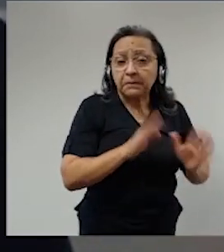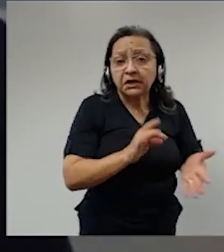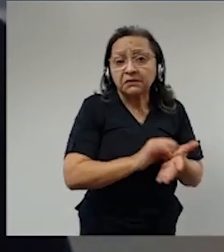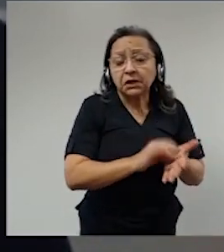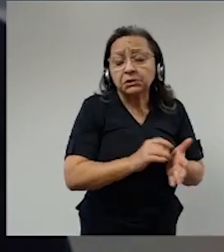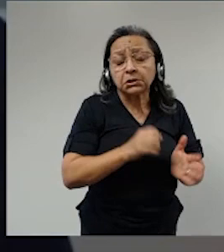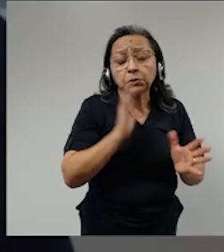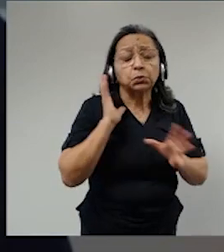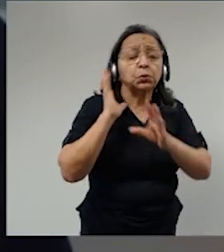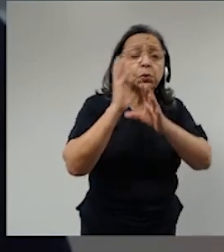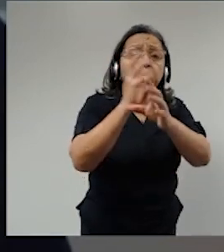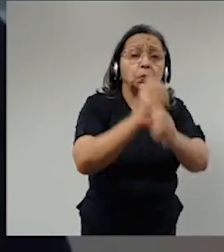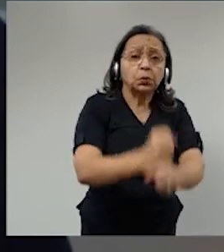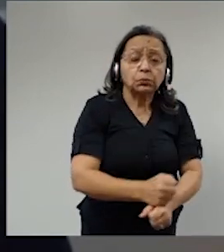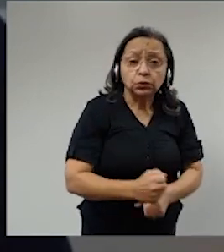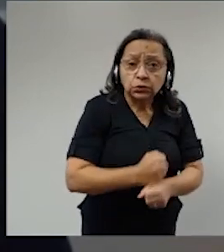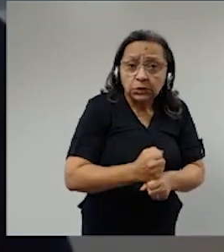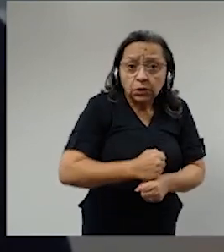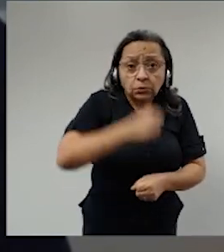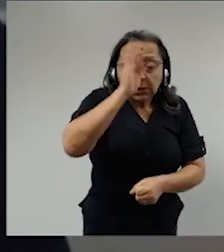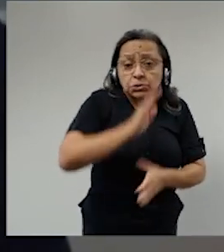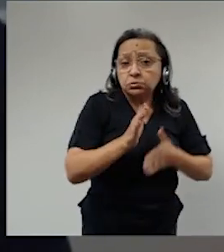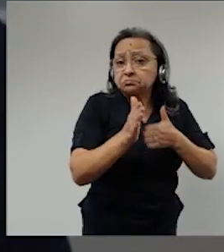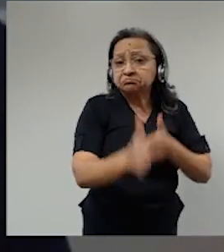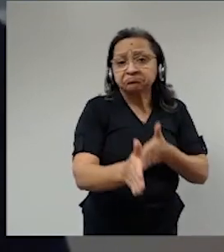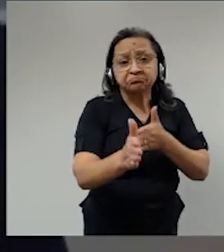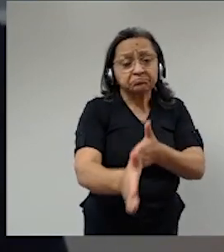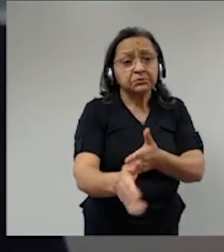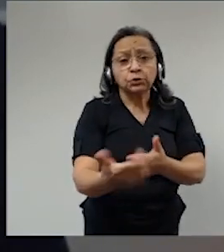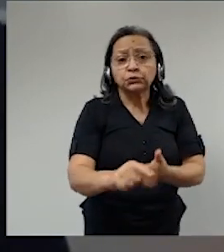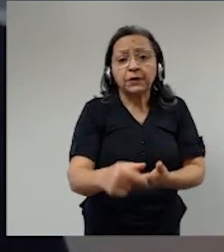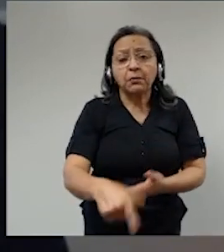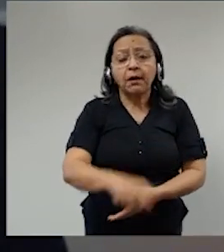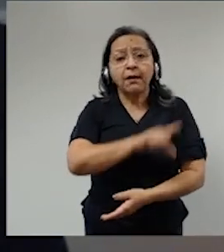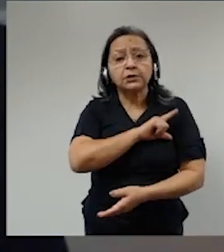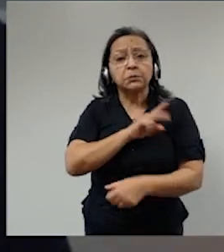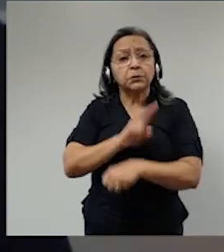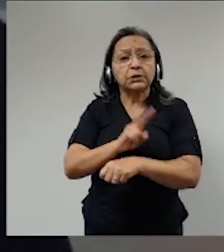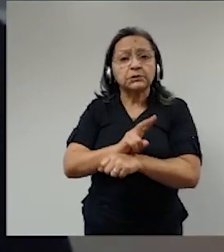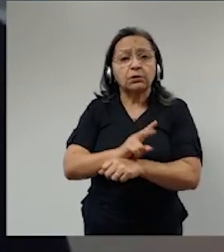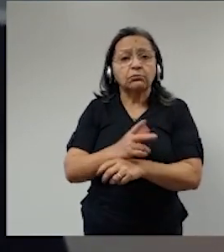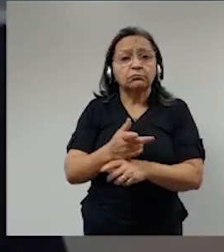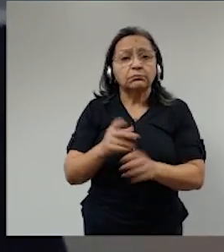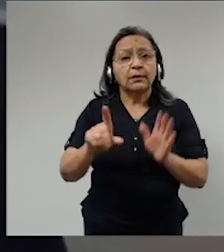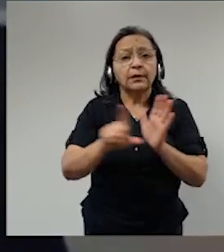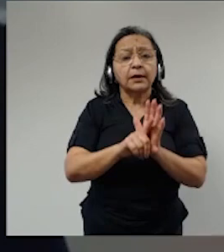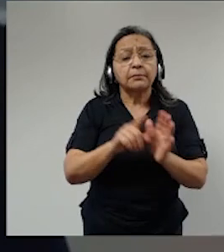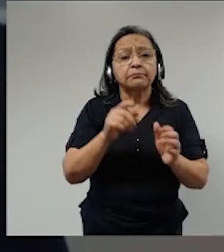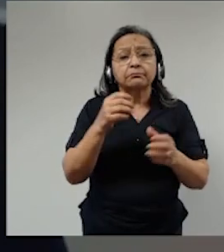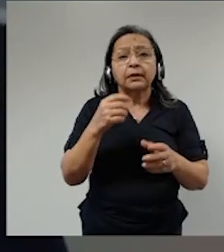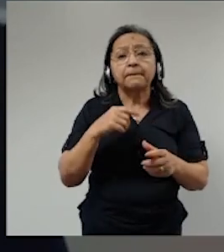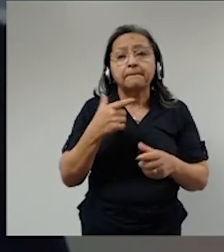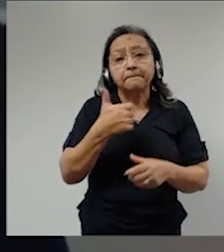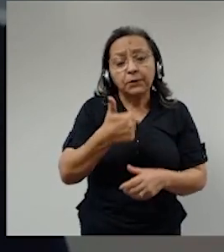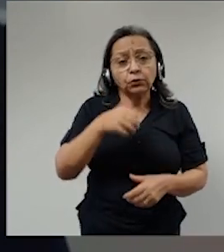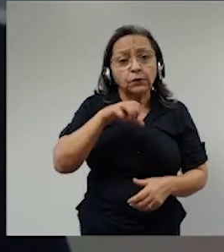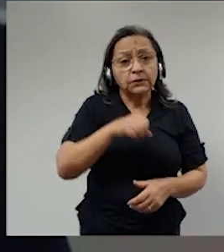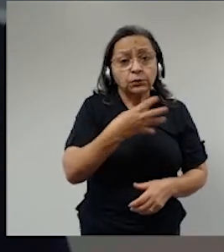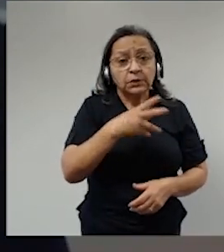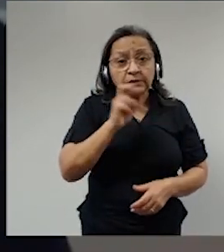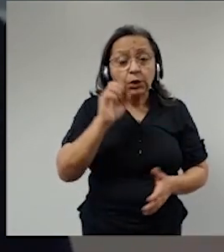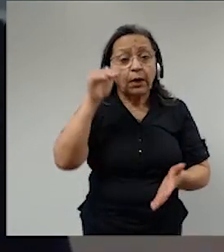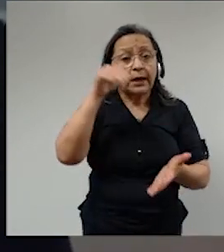seguiu essa linha. Não tivemos nenhum tipo de proteção patentária na área farmacêutica de 1945 até